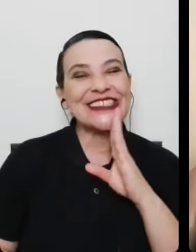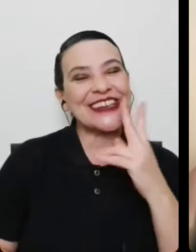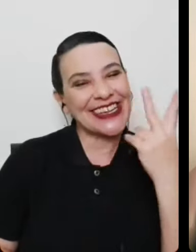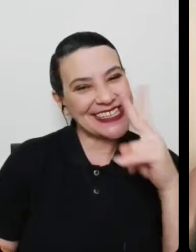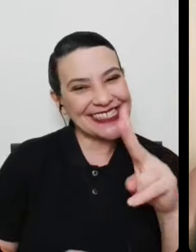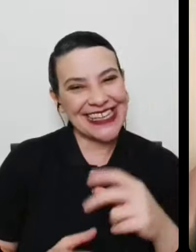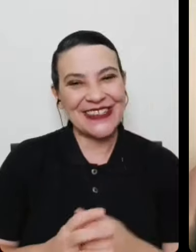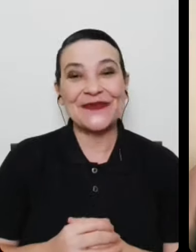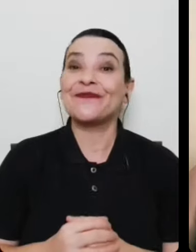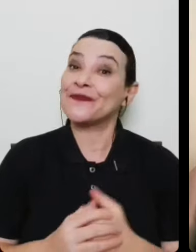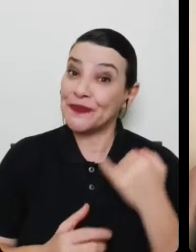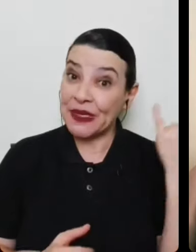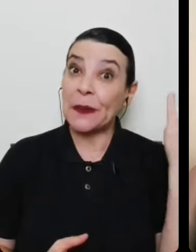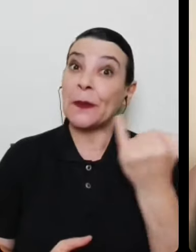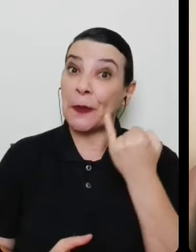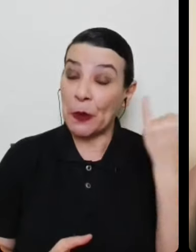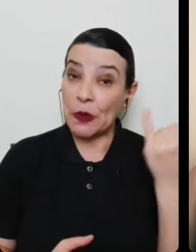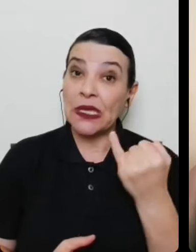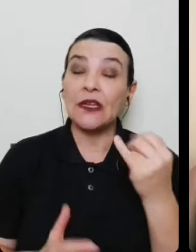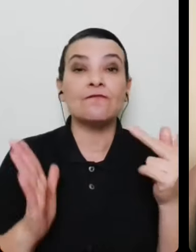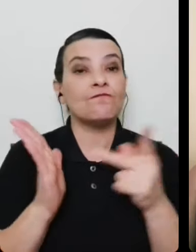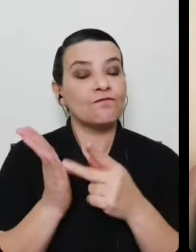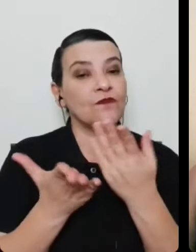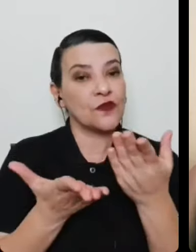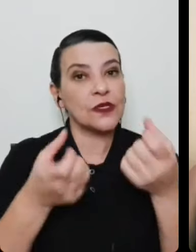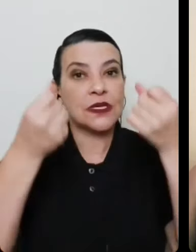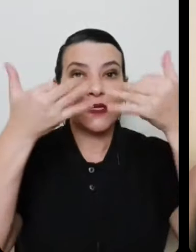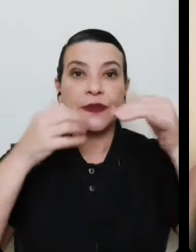Então, acho importante esse esclarecimento, né?